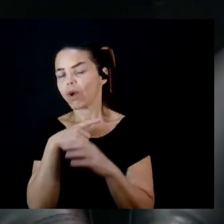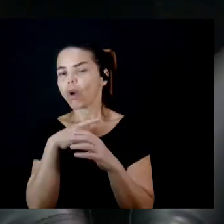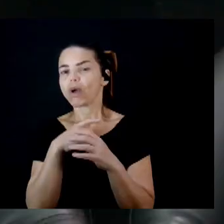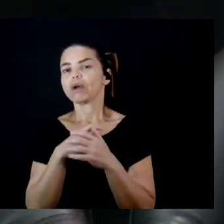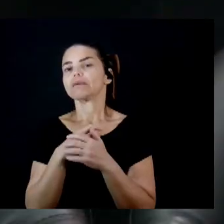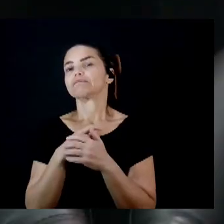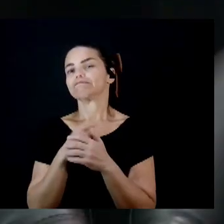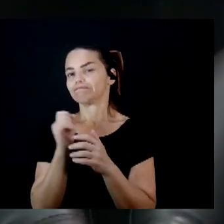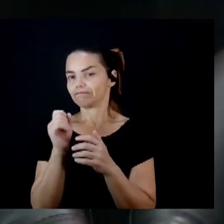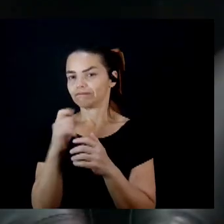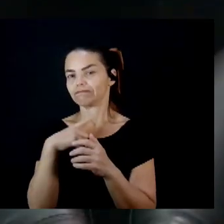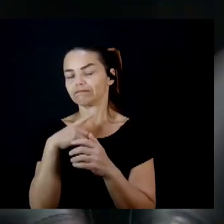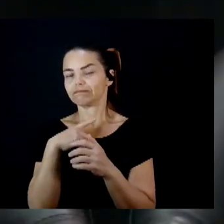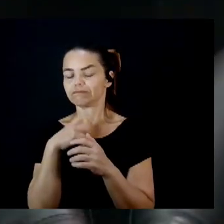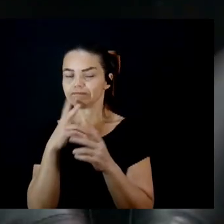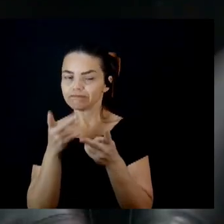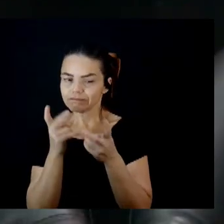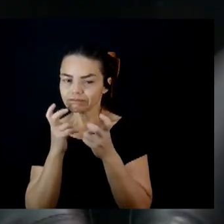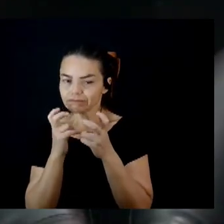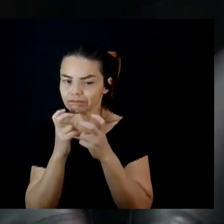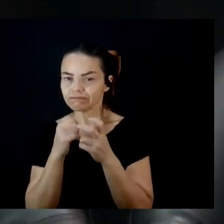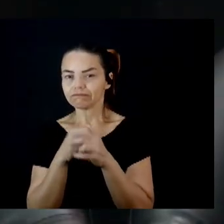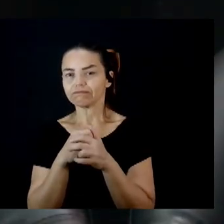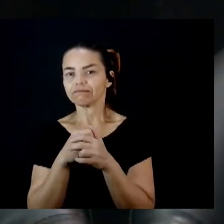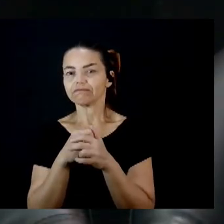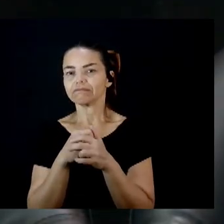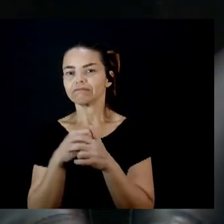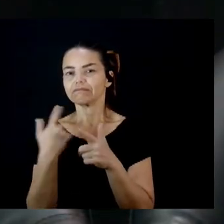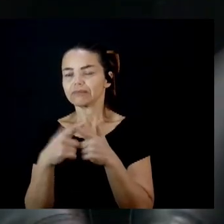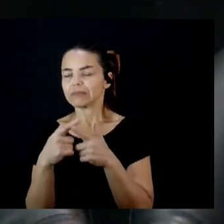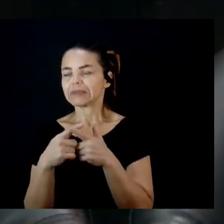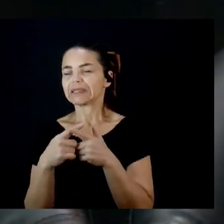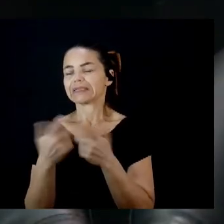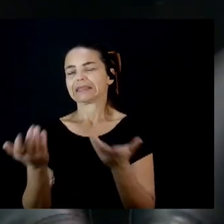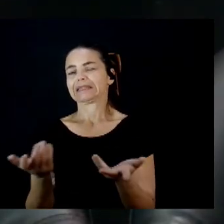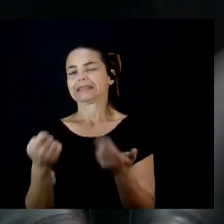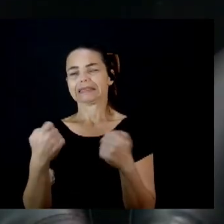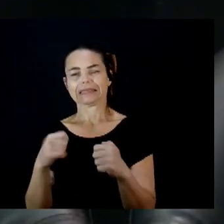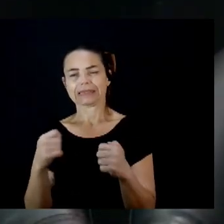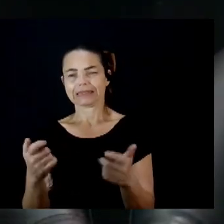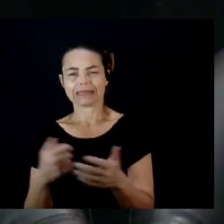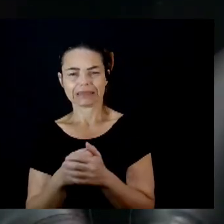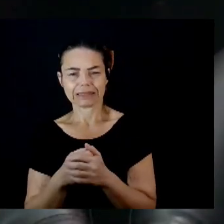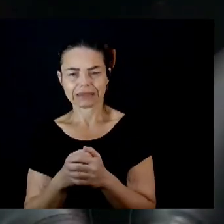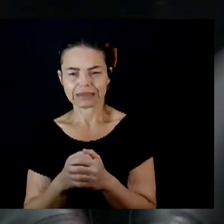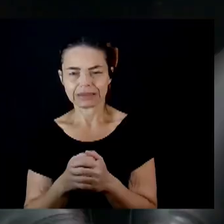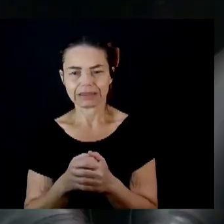mas a gente tem que olhar muito pra que é tudo isso, né? Precisa de tudo isso, gente? Sim.